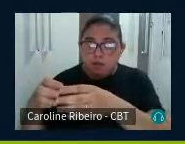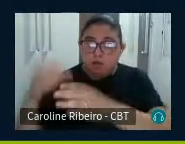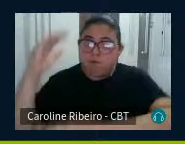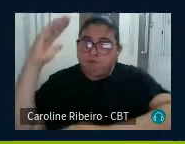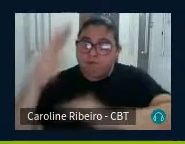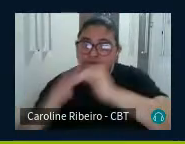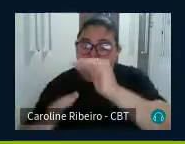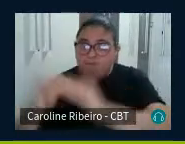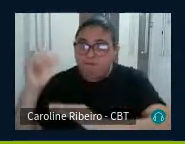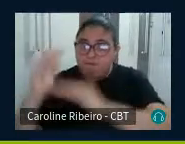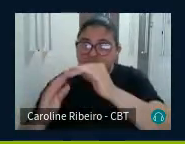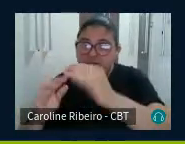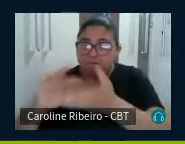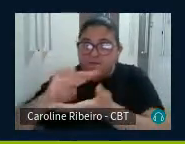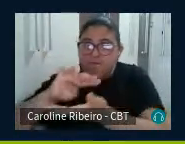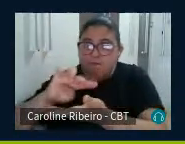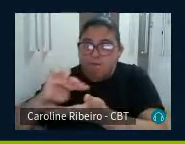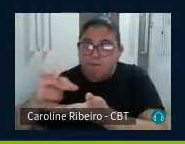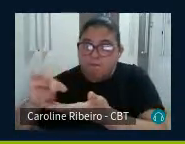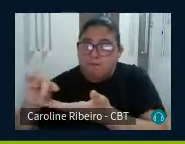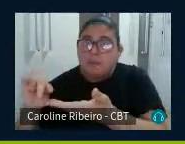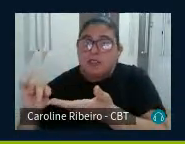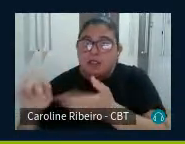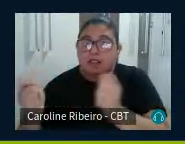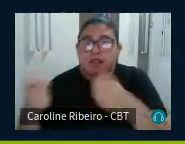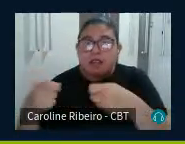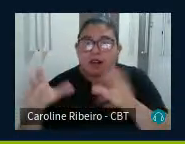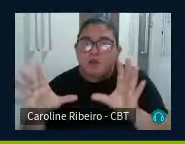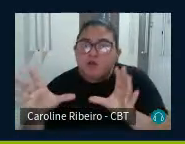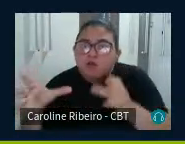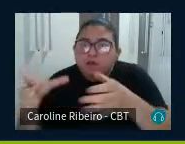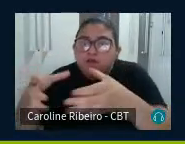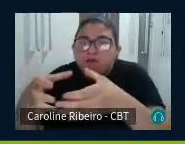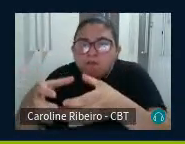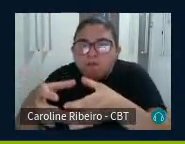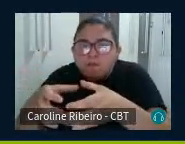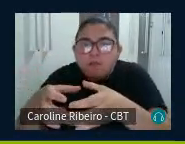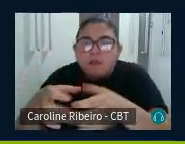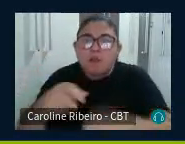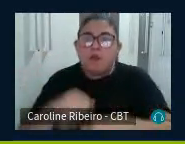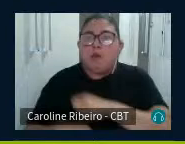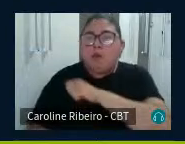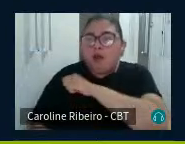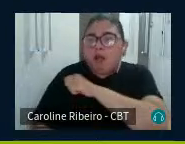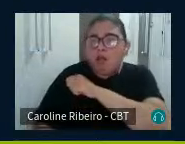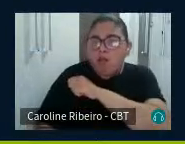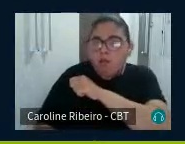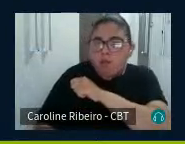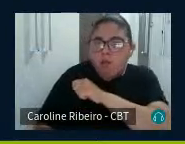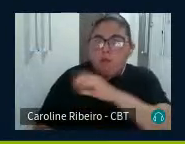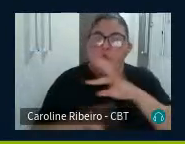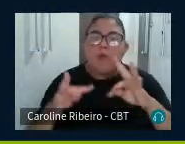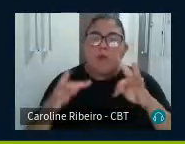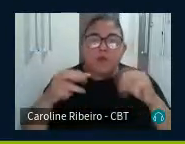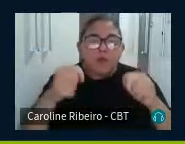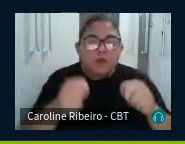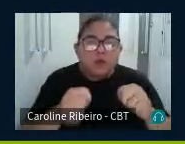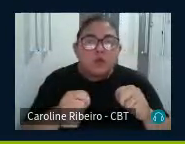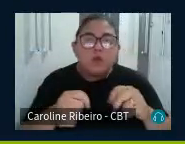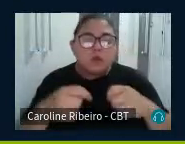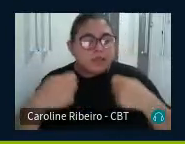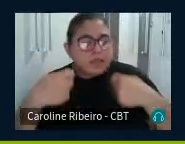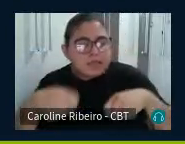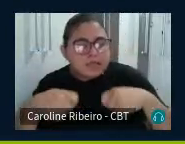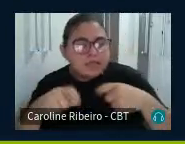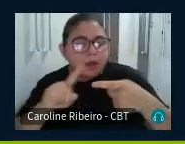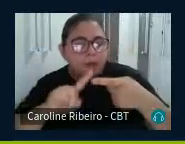vai tentar acolher o aluno dentro das suas